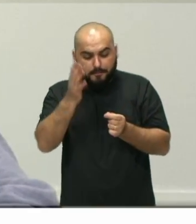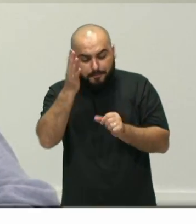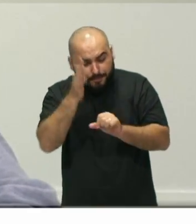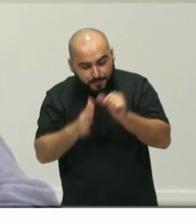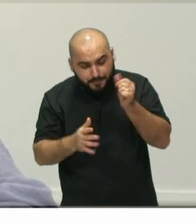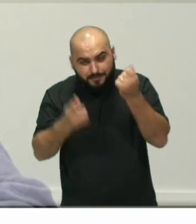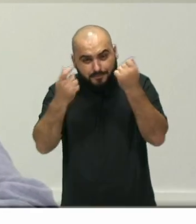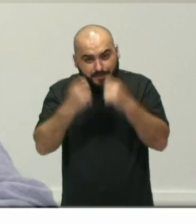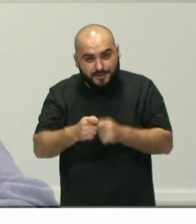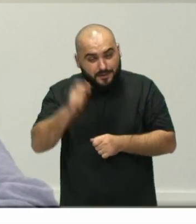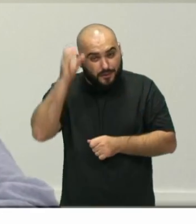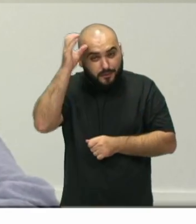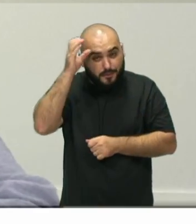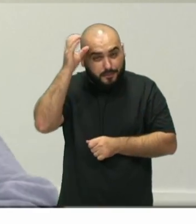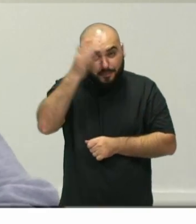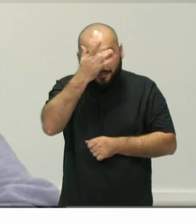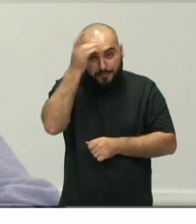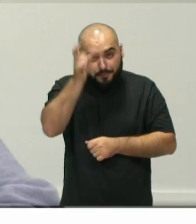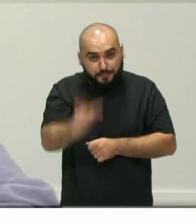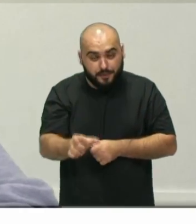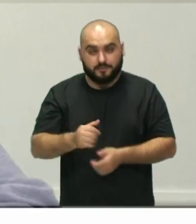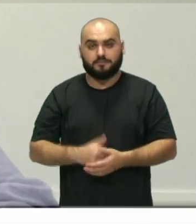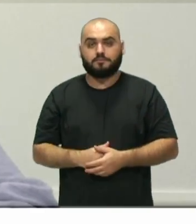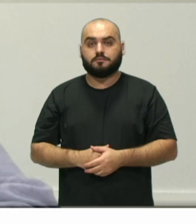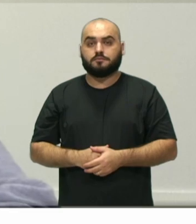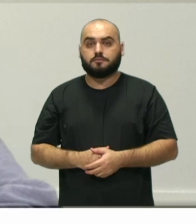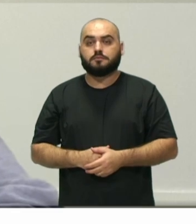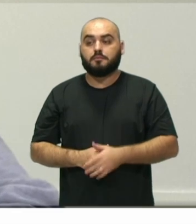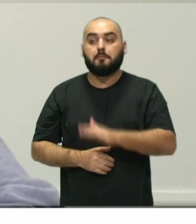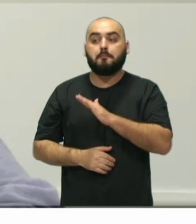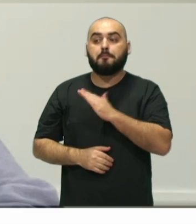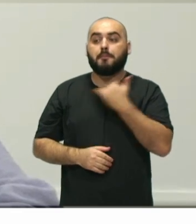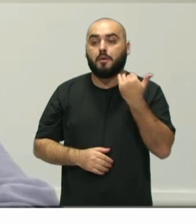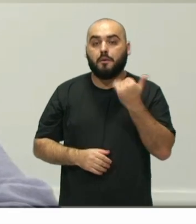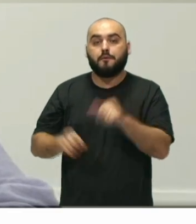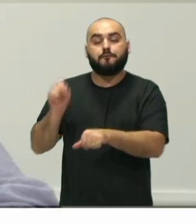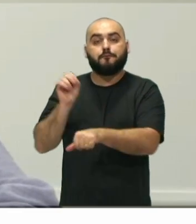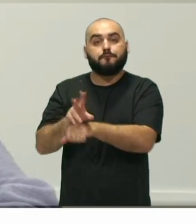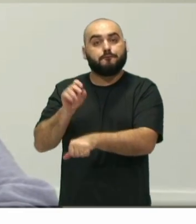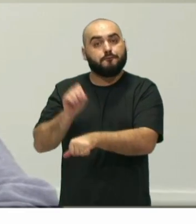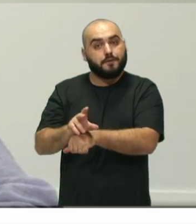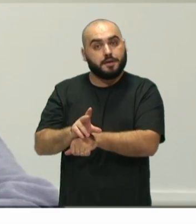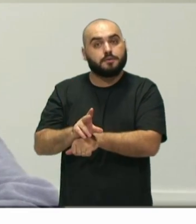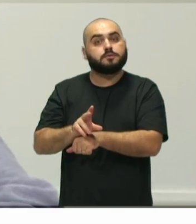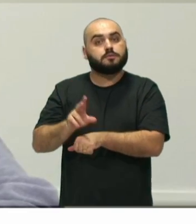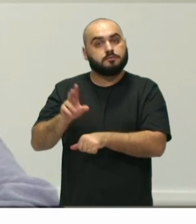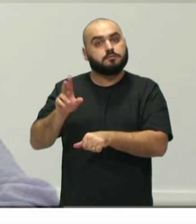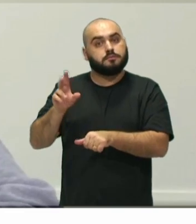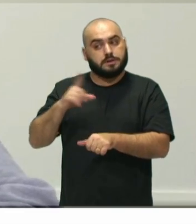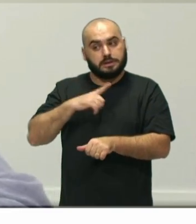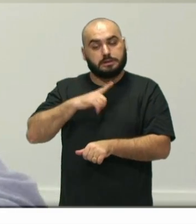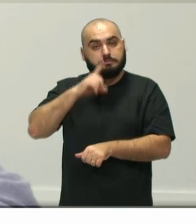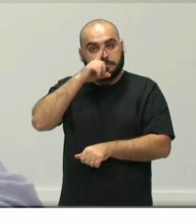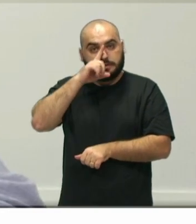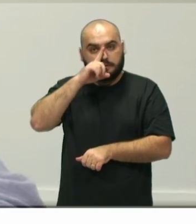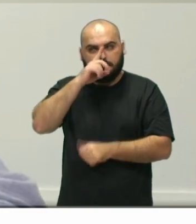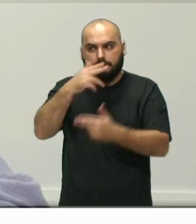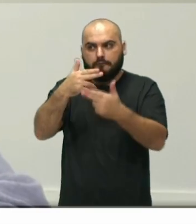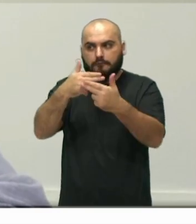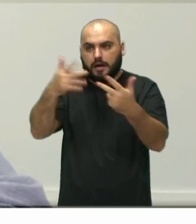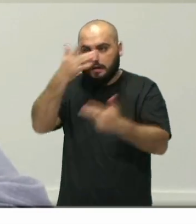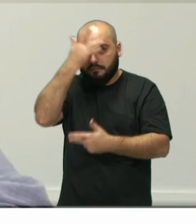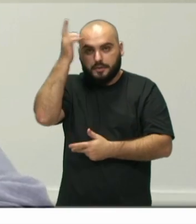pessoas, né? As pessoas estão morrendo, é um vírus perigoso, tem deixado muitas pessoas com sequela. Então, antes de tudo, de